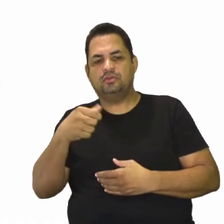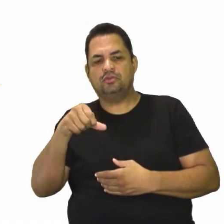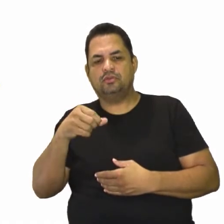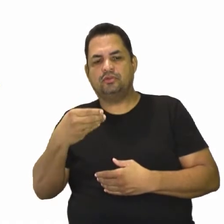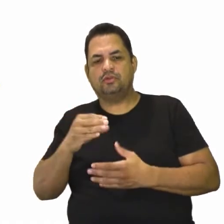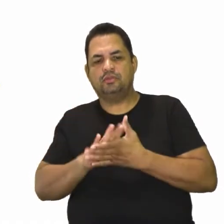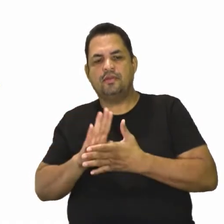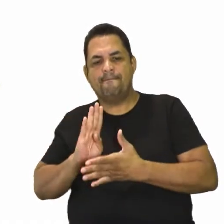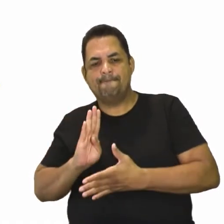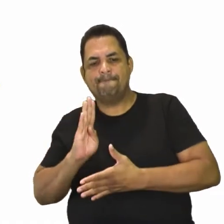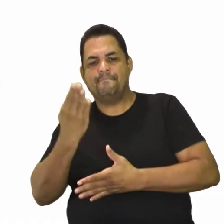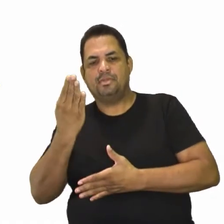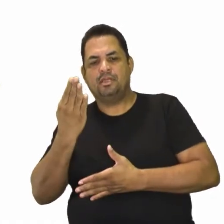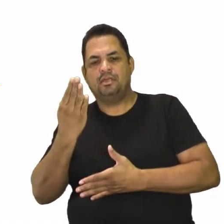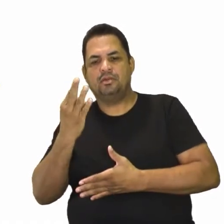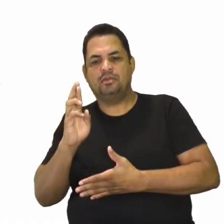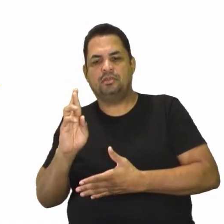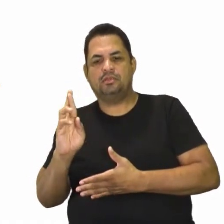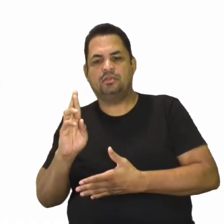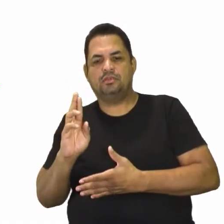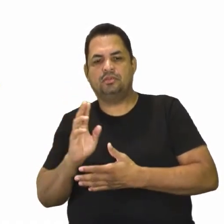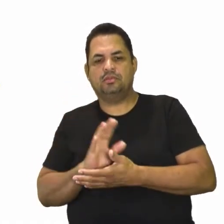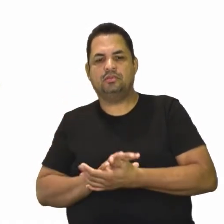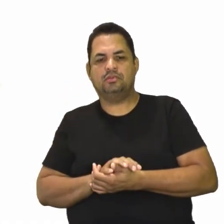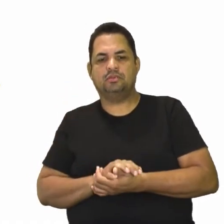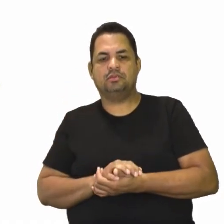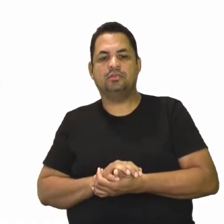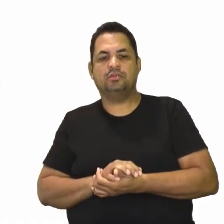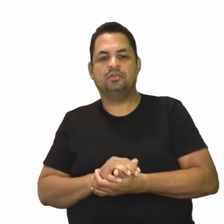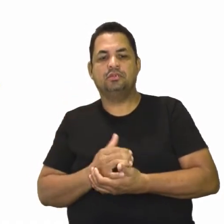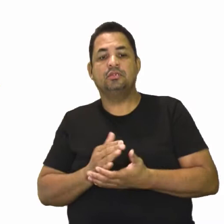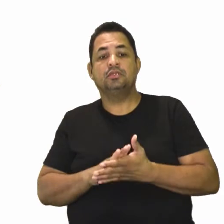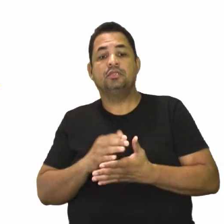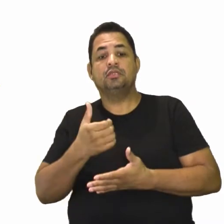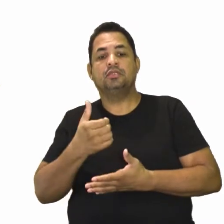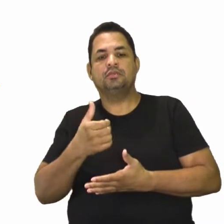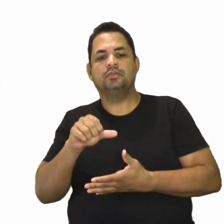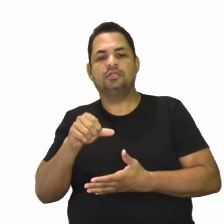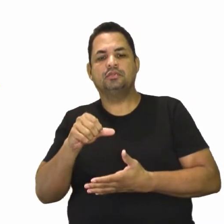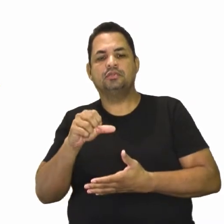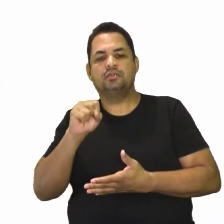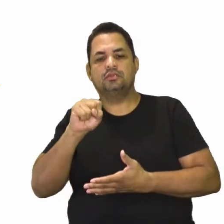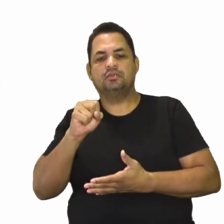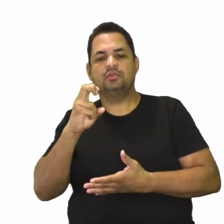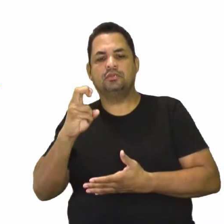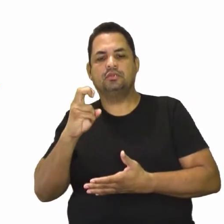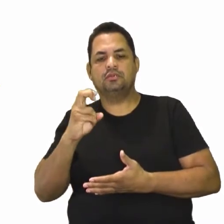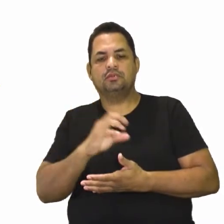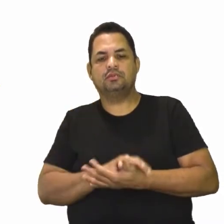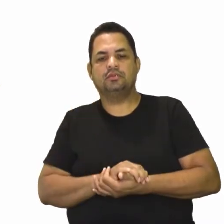3,294 bilhões em 1985,